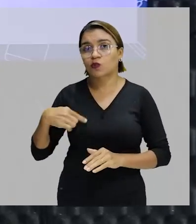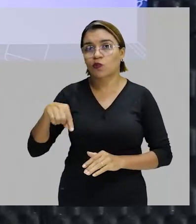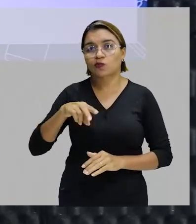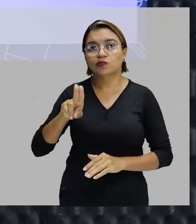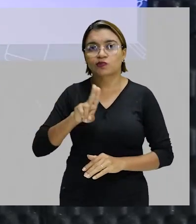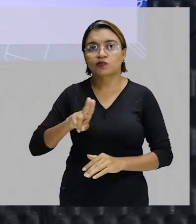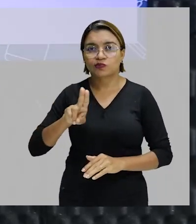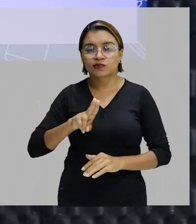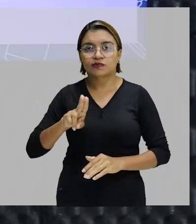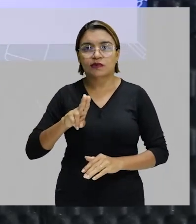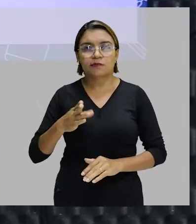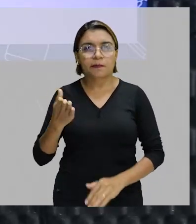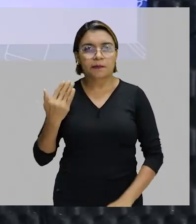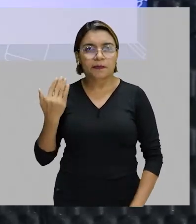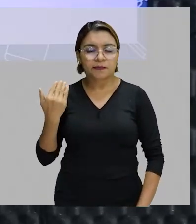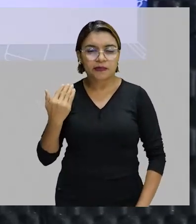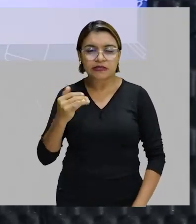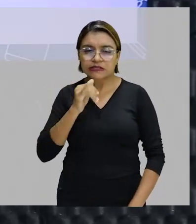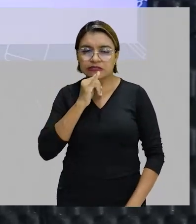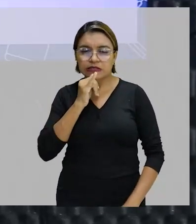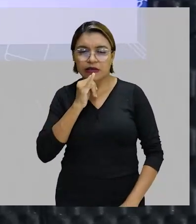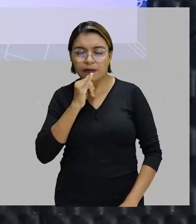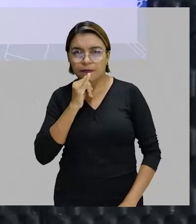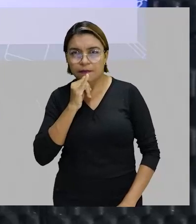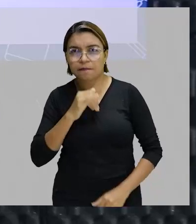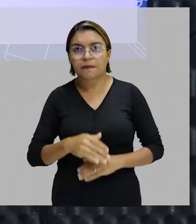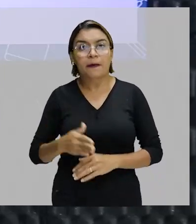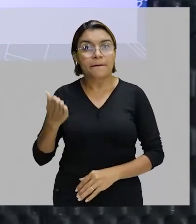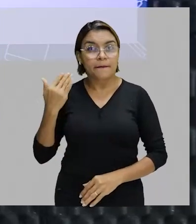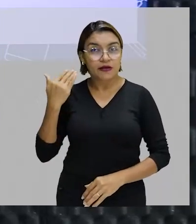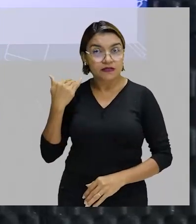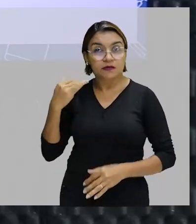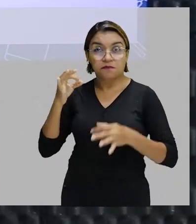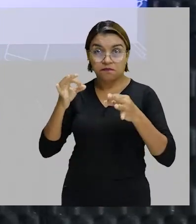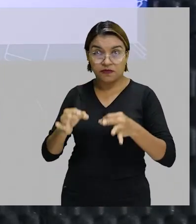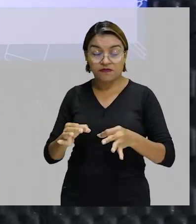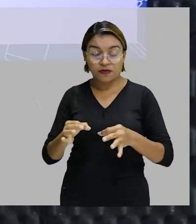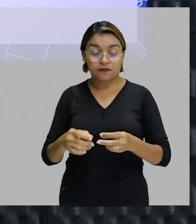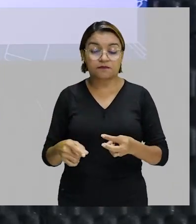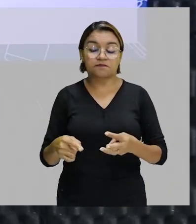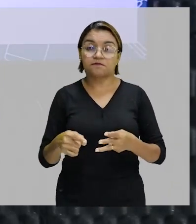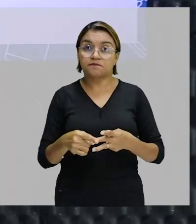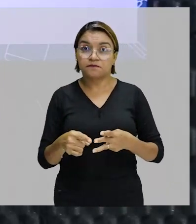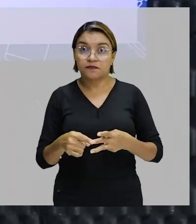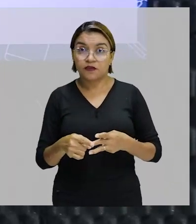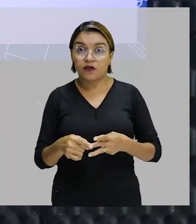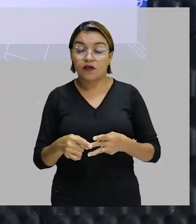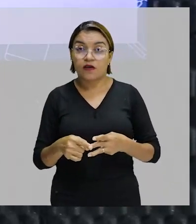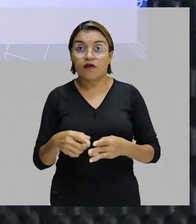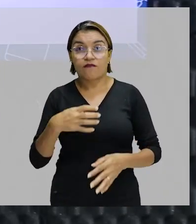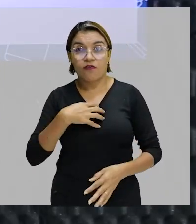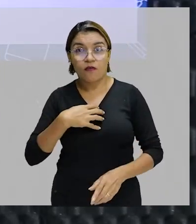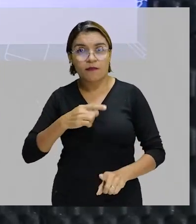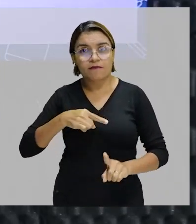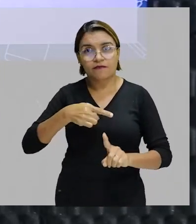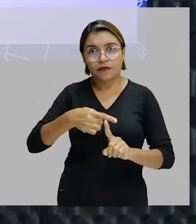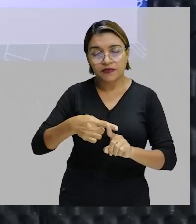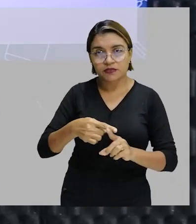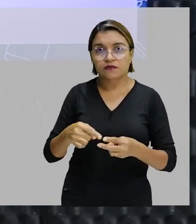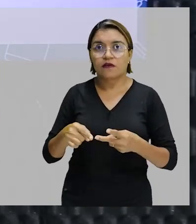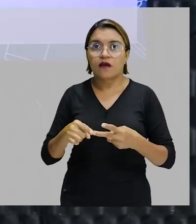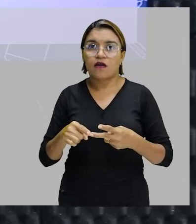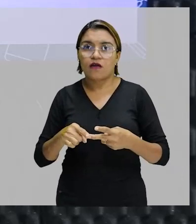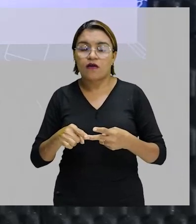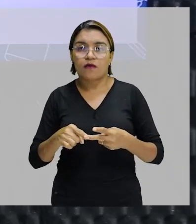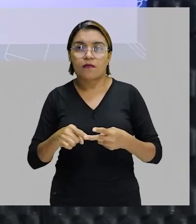o Past Perfect Tense, né? O que é esse tempo verbal passado perfeito, a forma afirmativa, forma